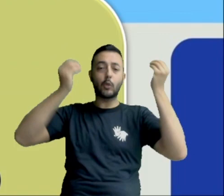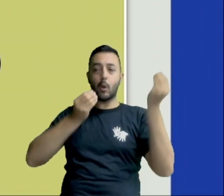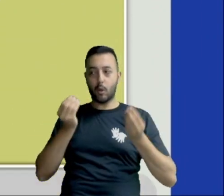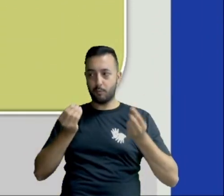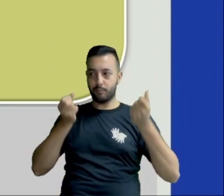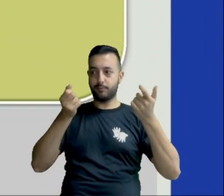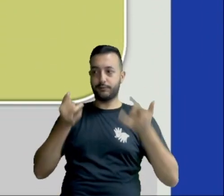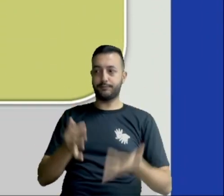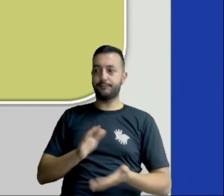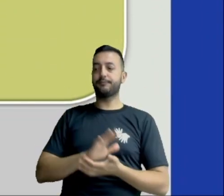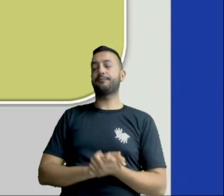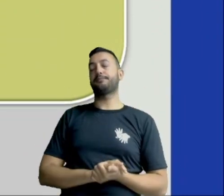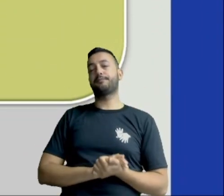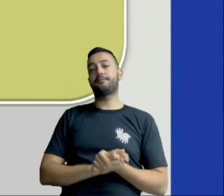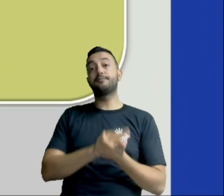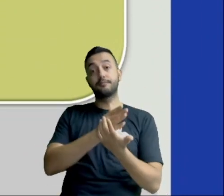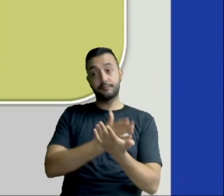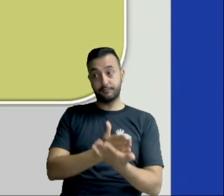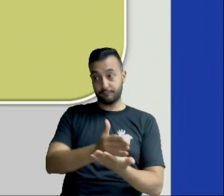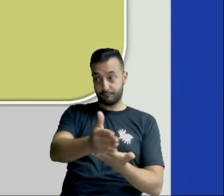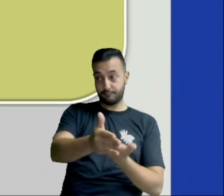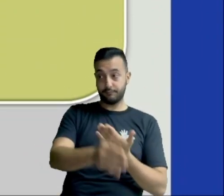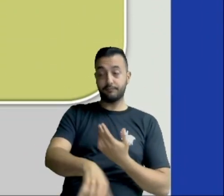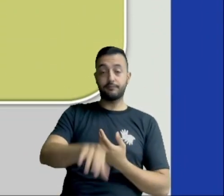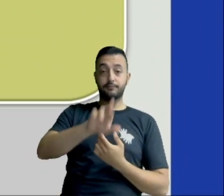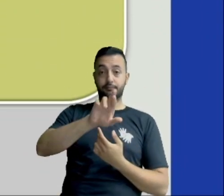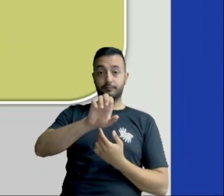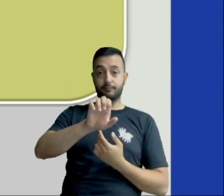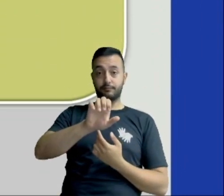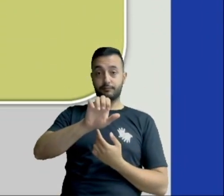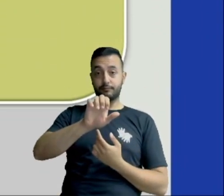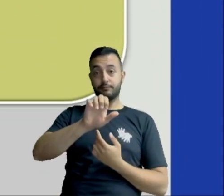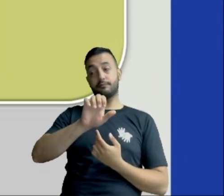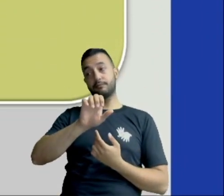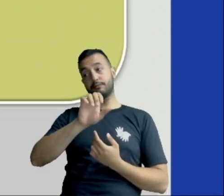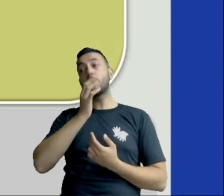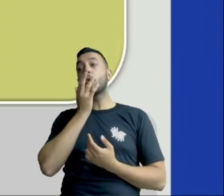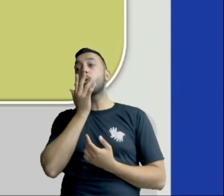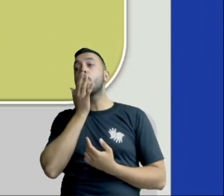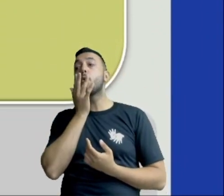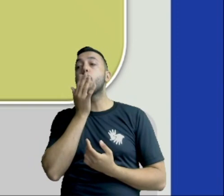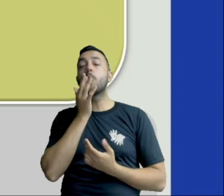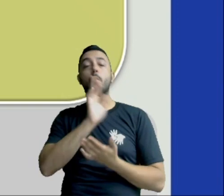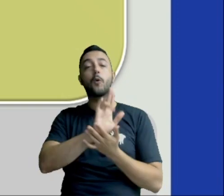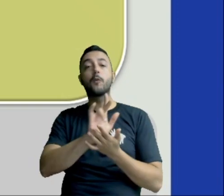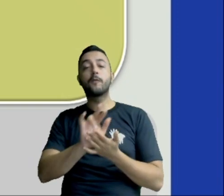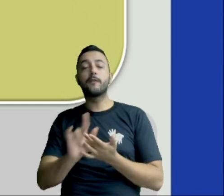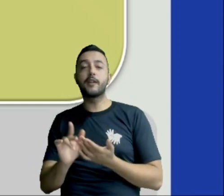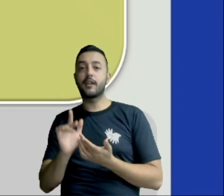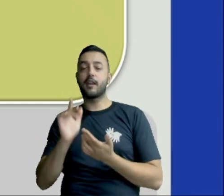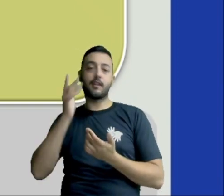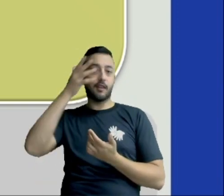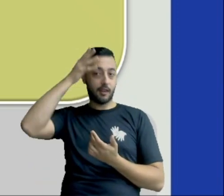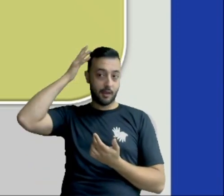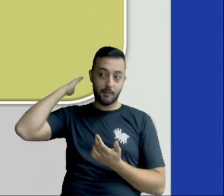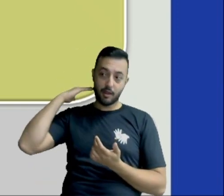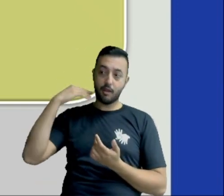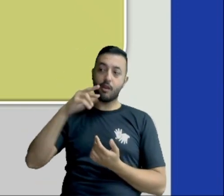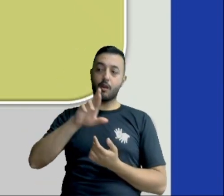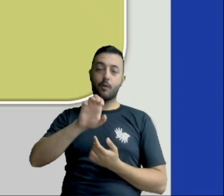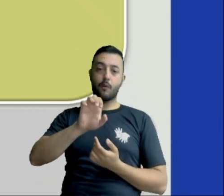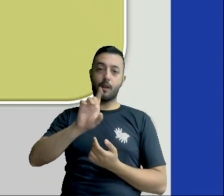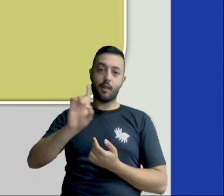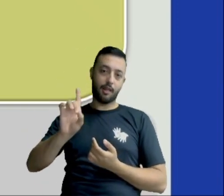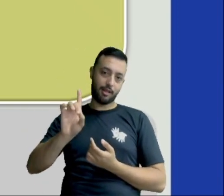cabelo. Começando com hair colors, temos as cores de cabelo, podendo ser red hair,